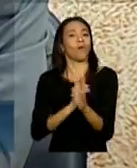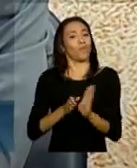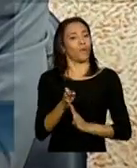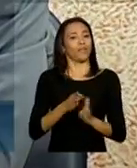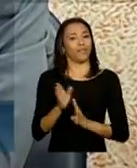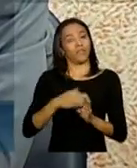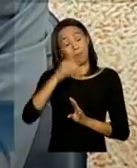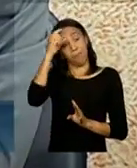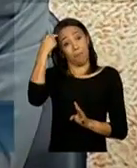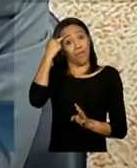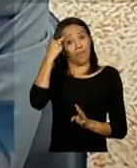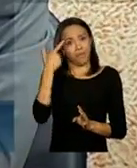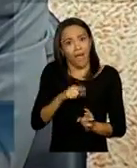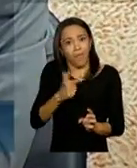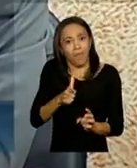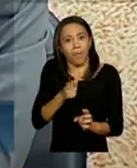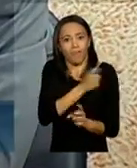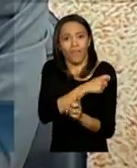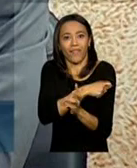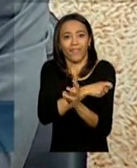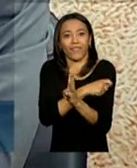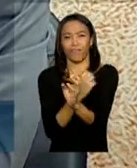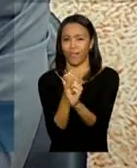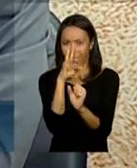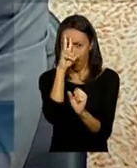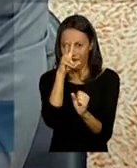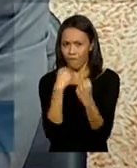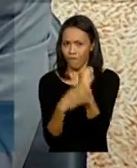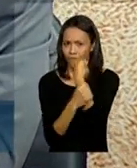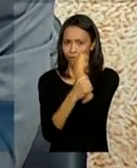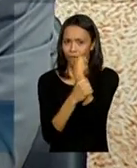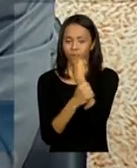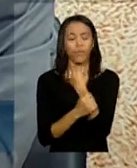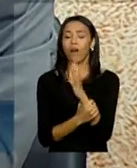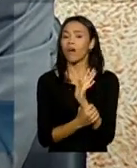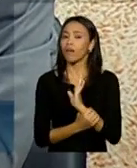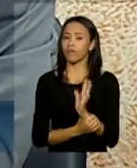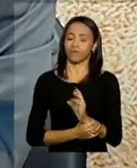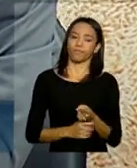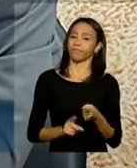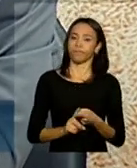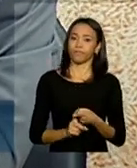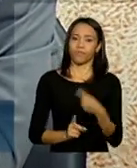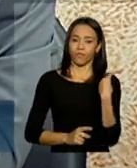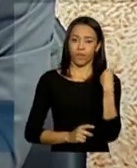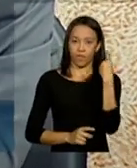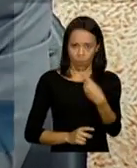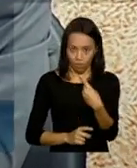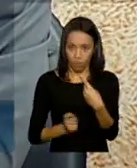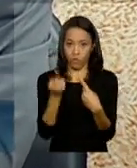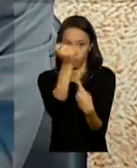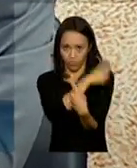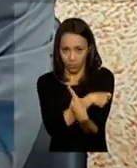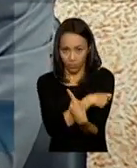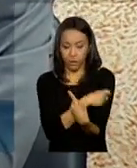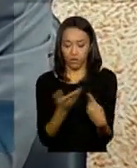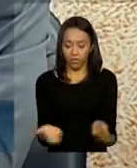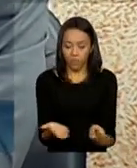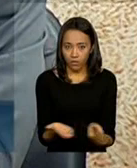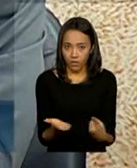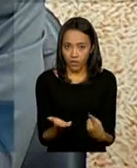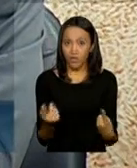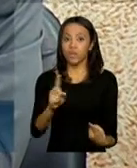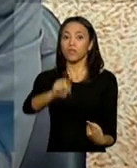pessoas podem pensar que tomando mais vacinas vai proteger mais não não é recomendado a recomendação é uma dose Inicial